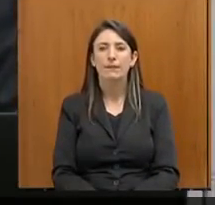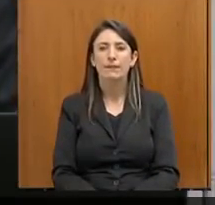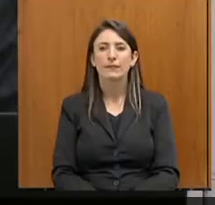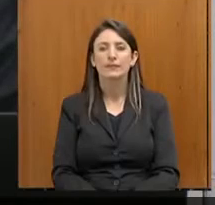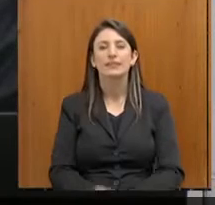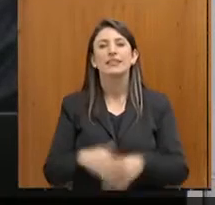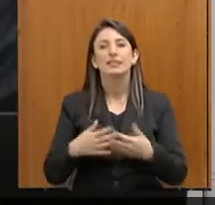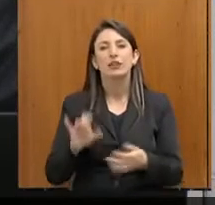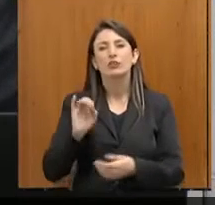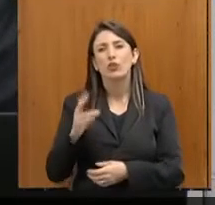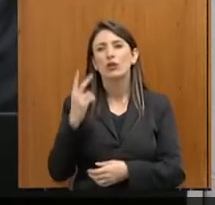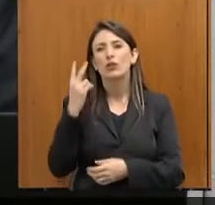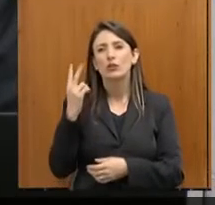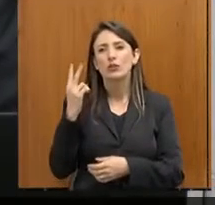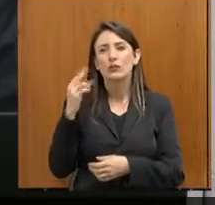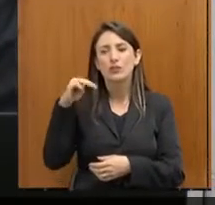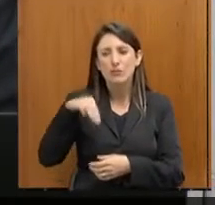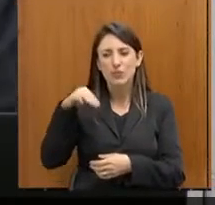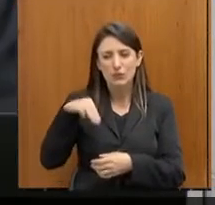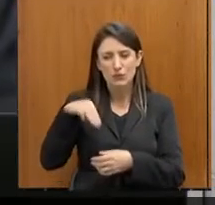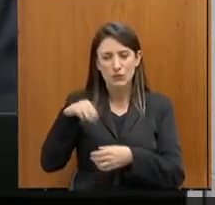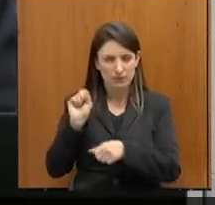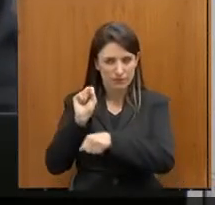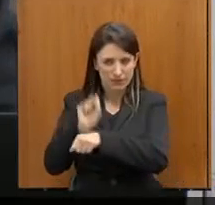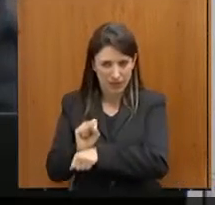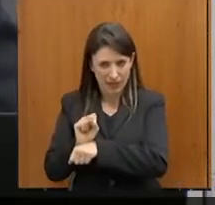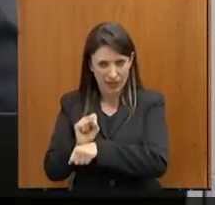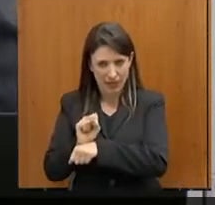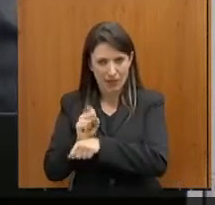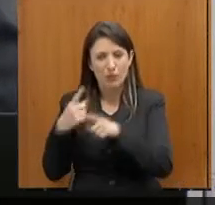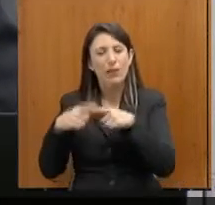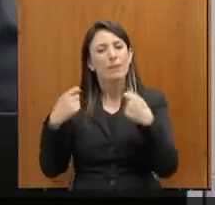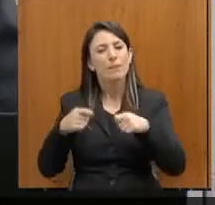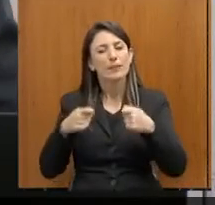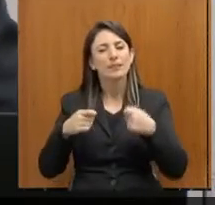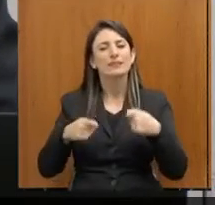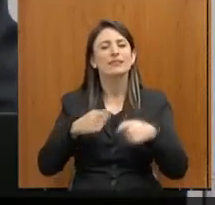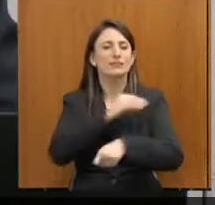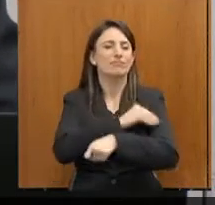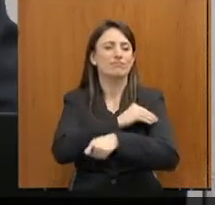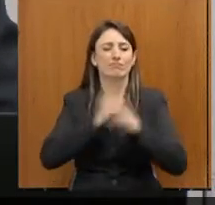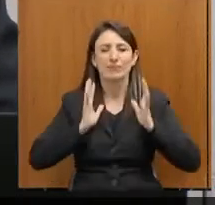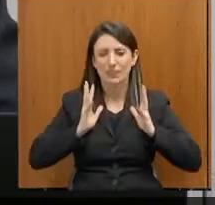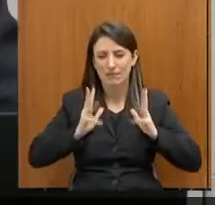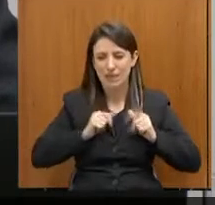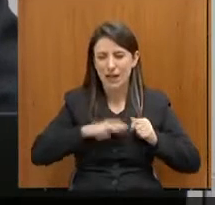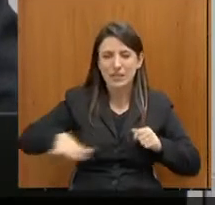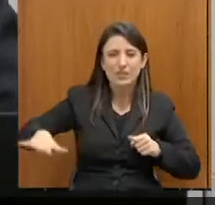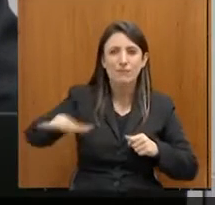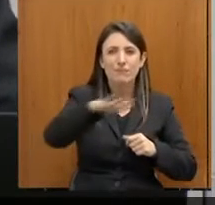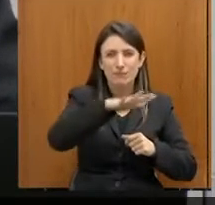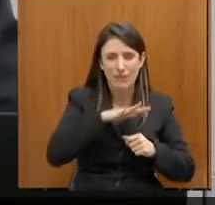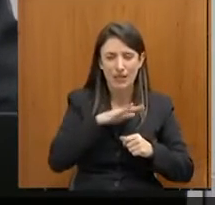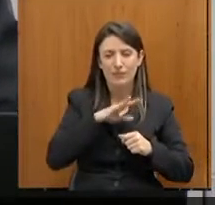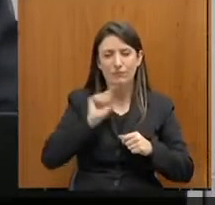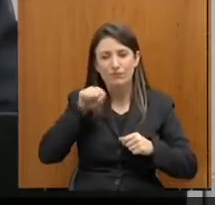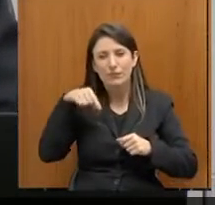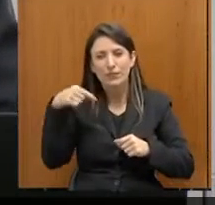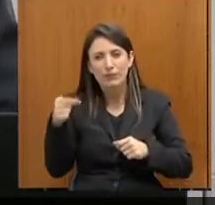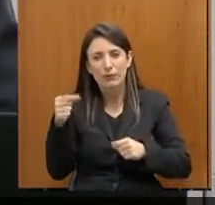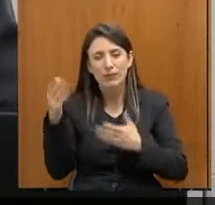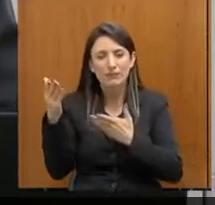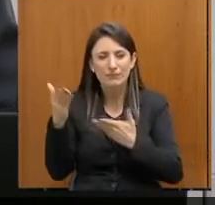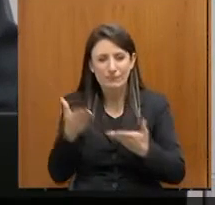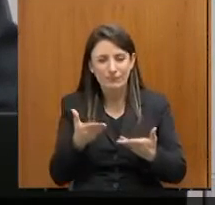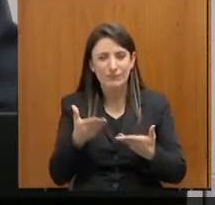dois minutos para higienização do espaço e contaremos em seguida com a presença do senhor